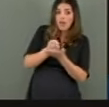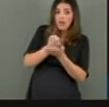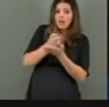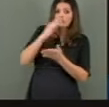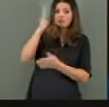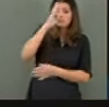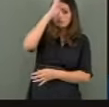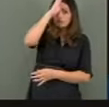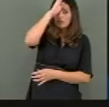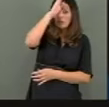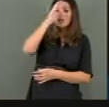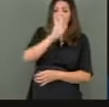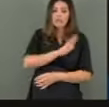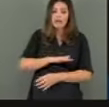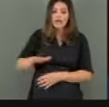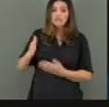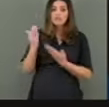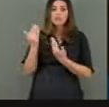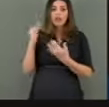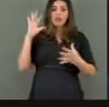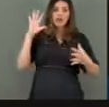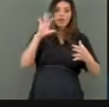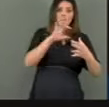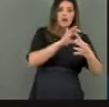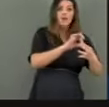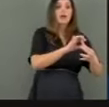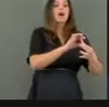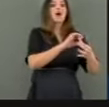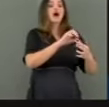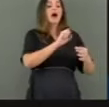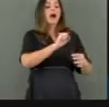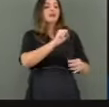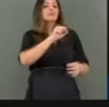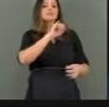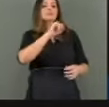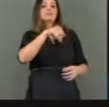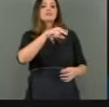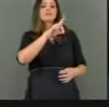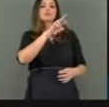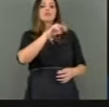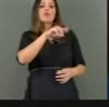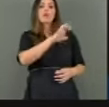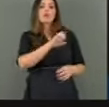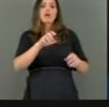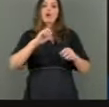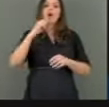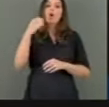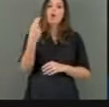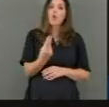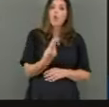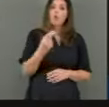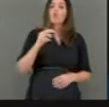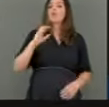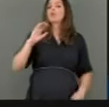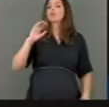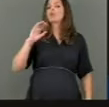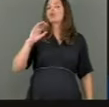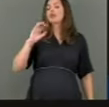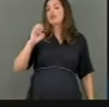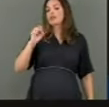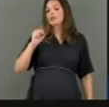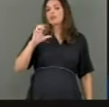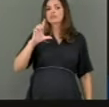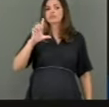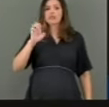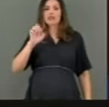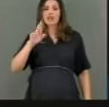adolescente, associado à síndrome de Dravet-Lennox e ao complexo de esclerose tuberosa. E somente nos casos